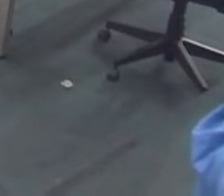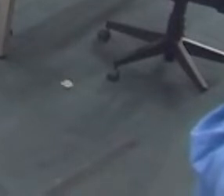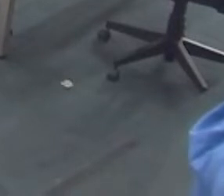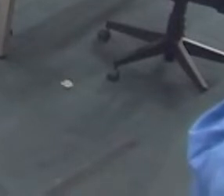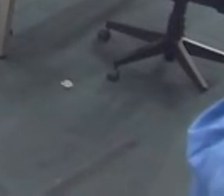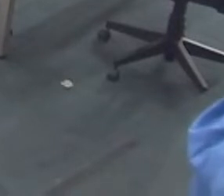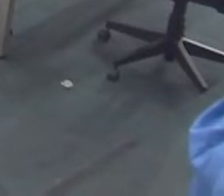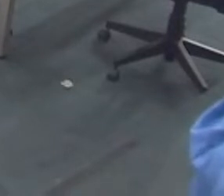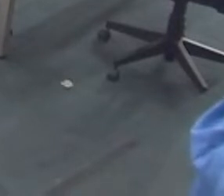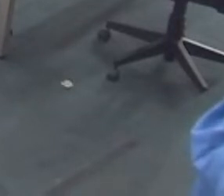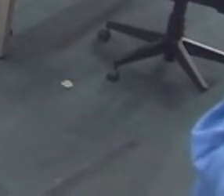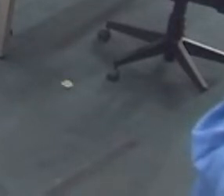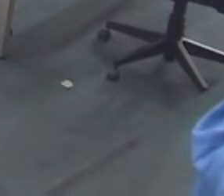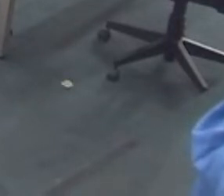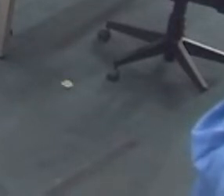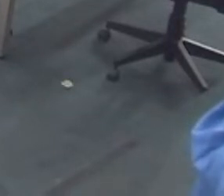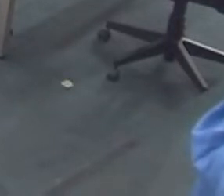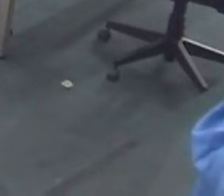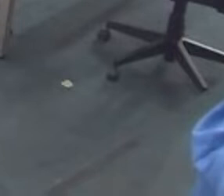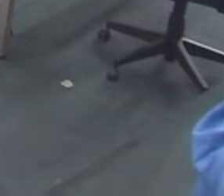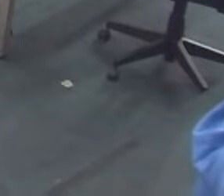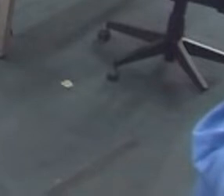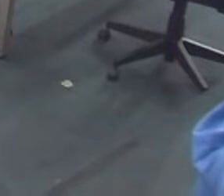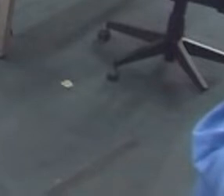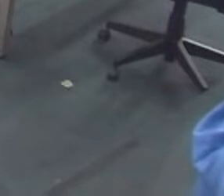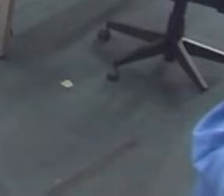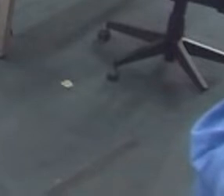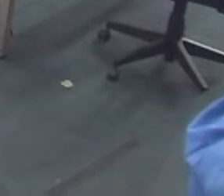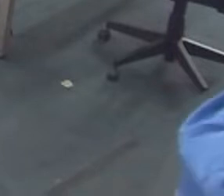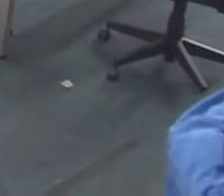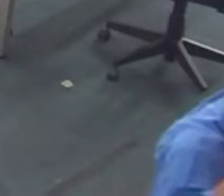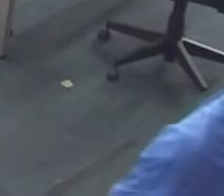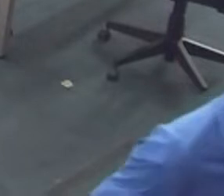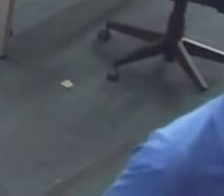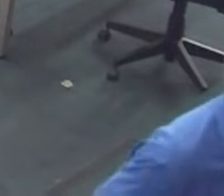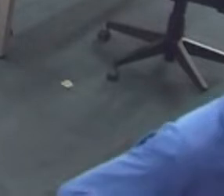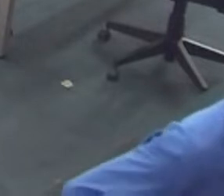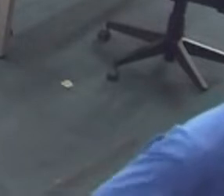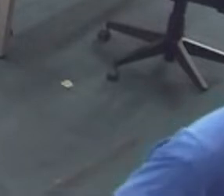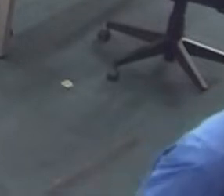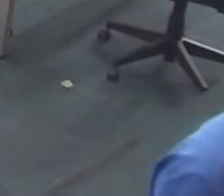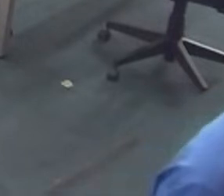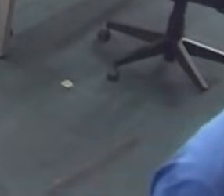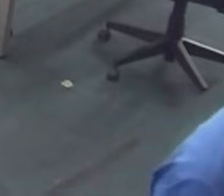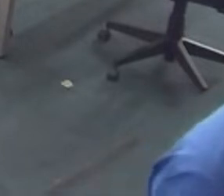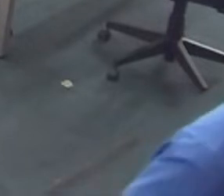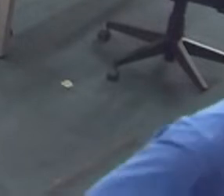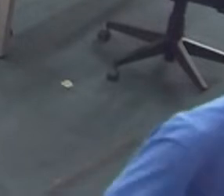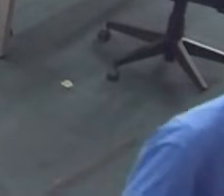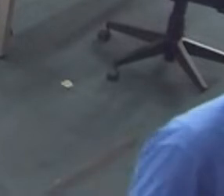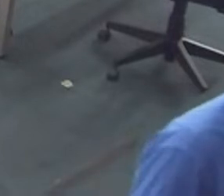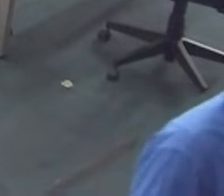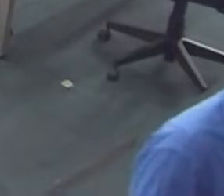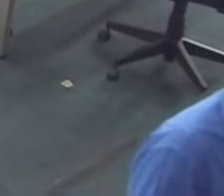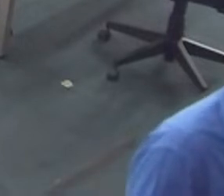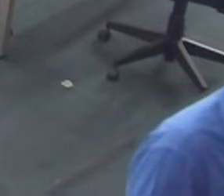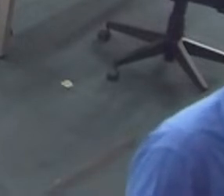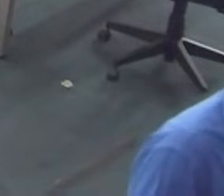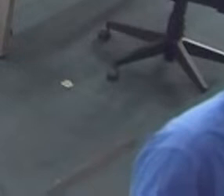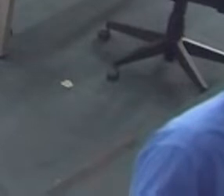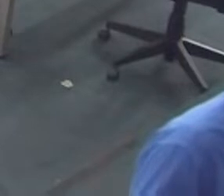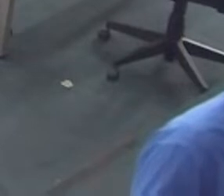Mais uma vez, muito bom dia a todos, a você que nos acompanha através da TV Câmara,